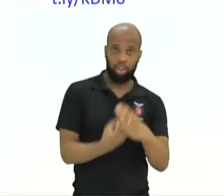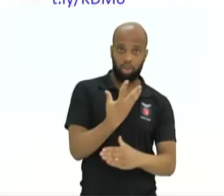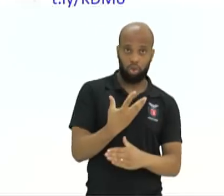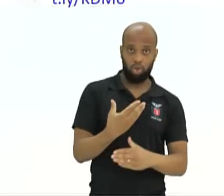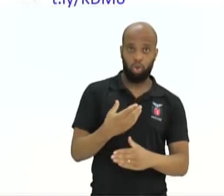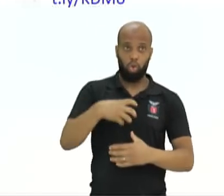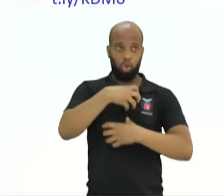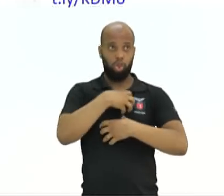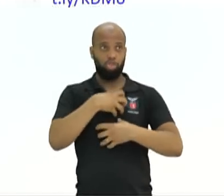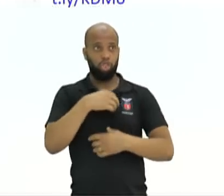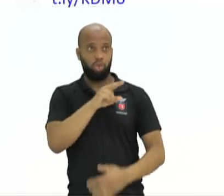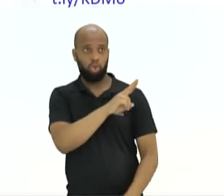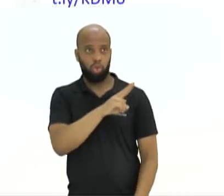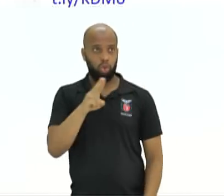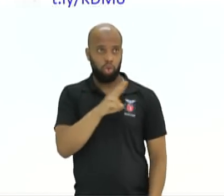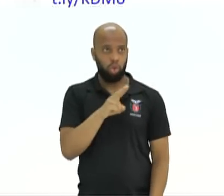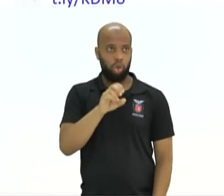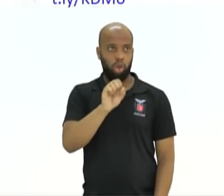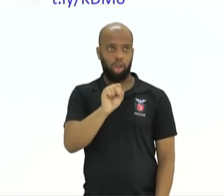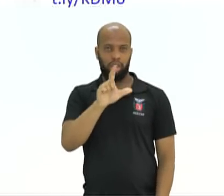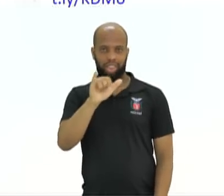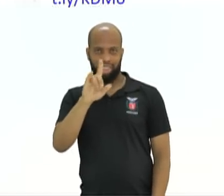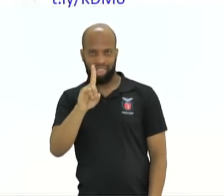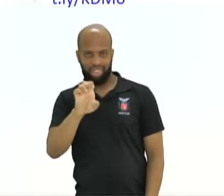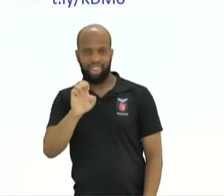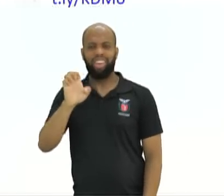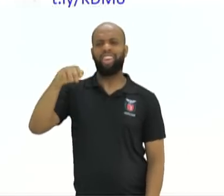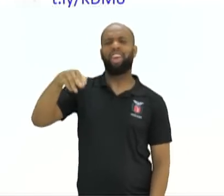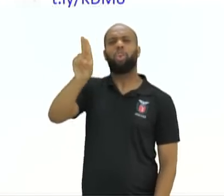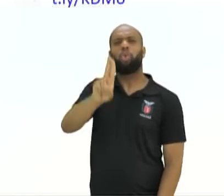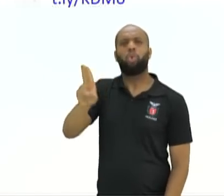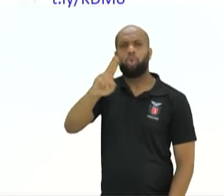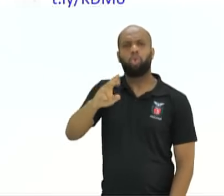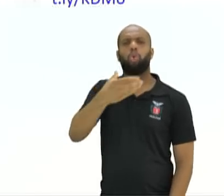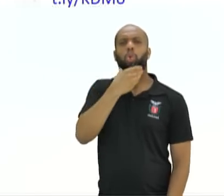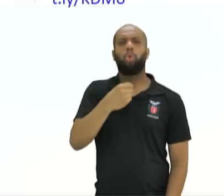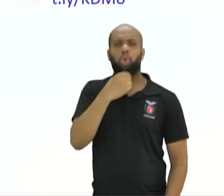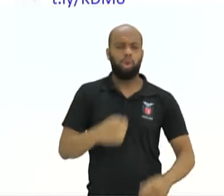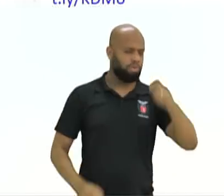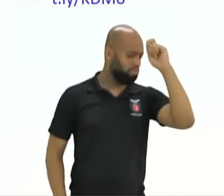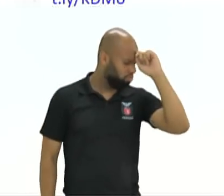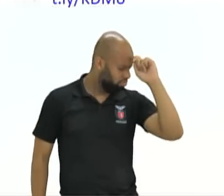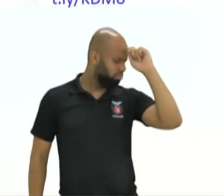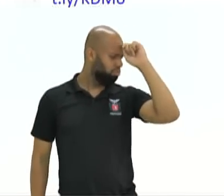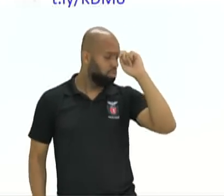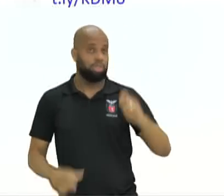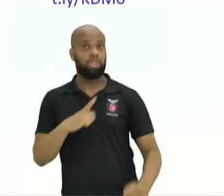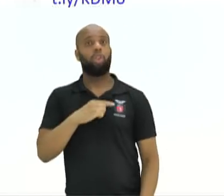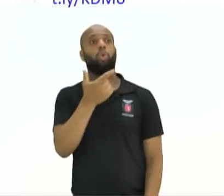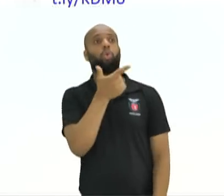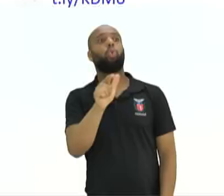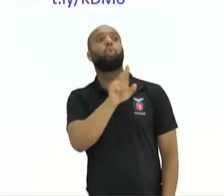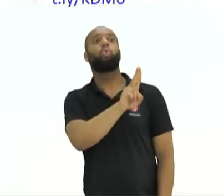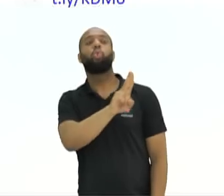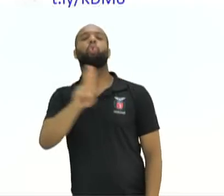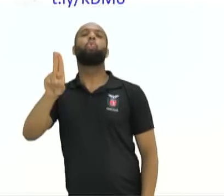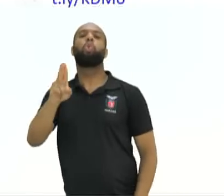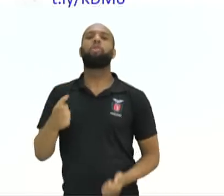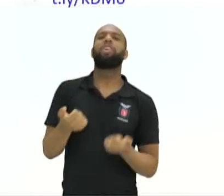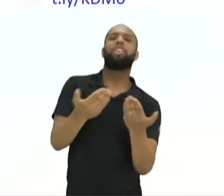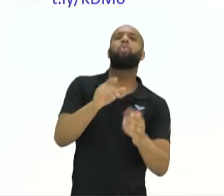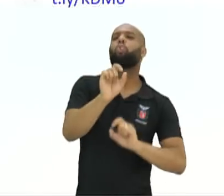chamado backslide, que foi muito utilizado por Michael Jackson e rebatizado por ele